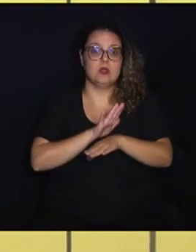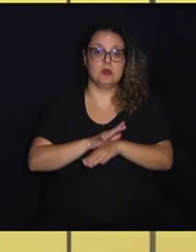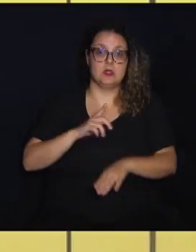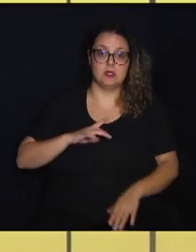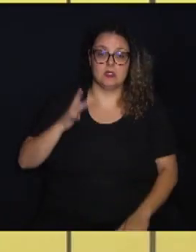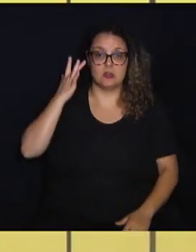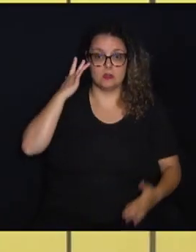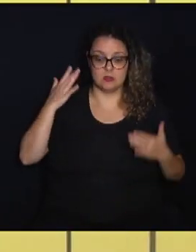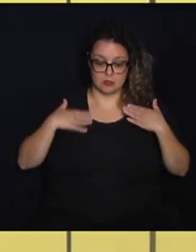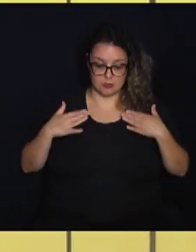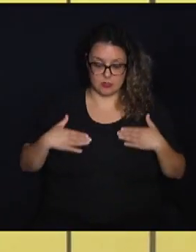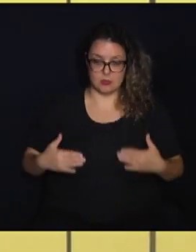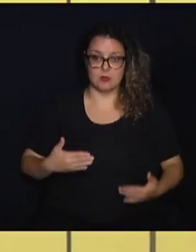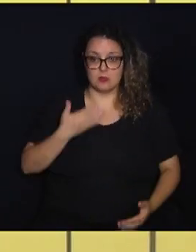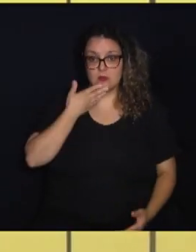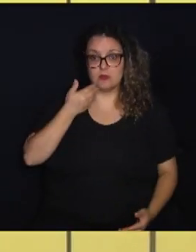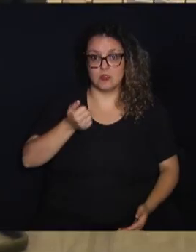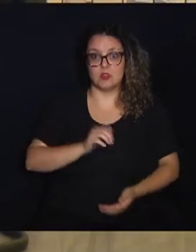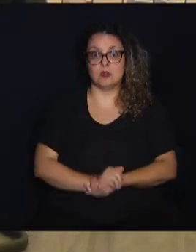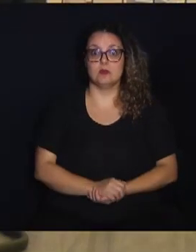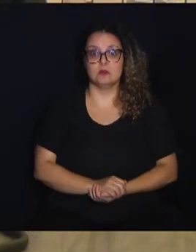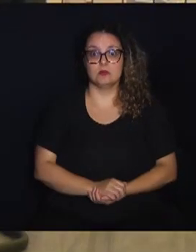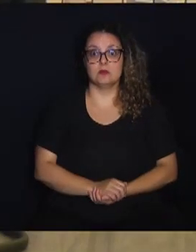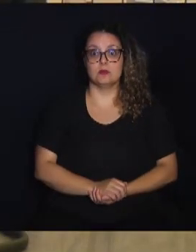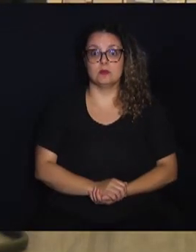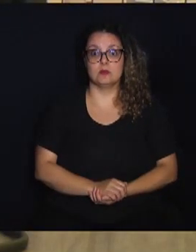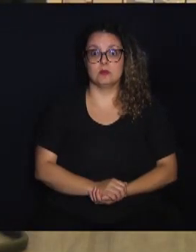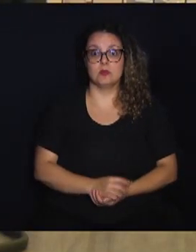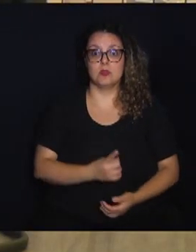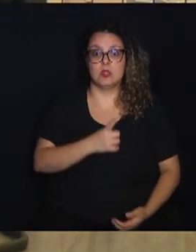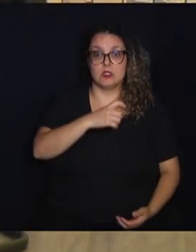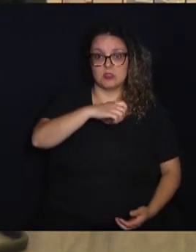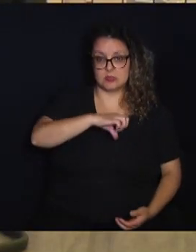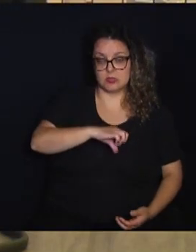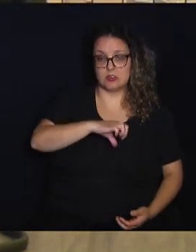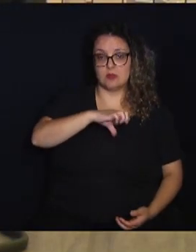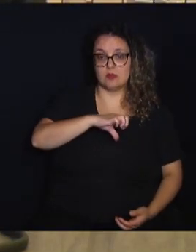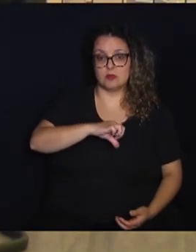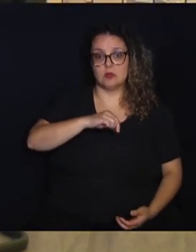maturação melhor. Tá certo, então,